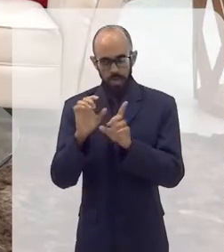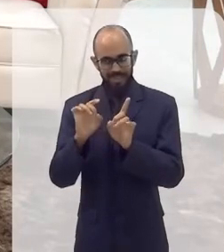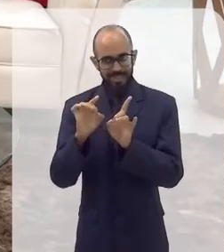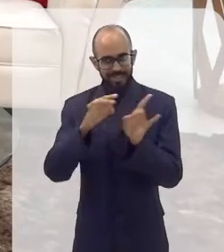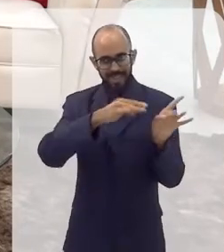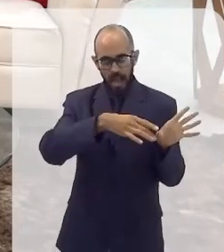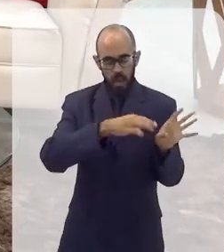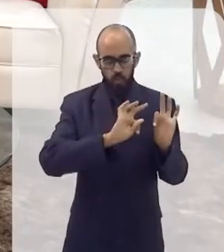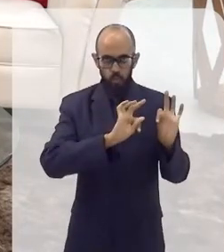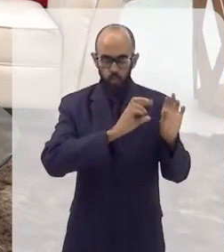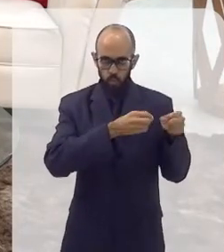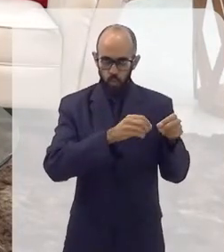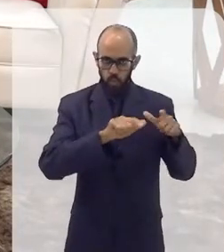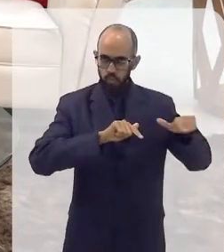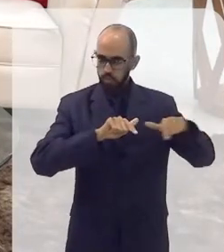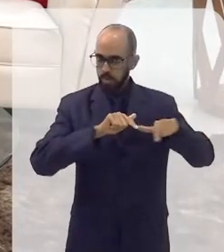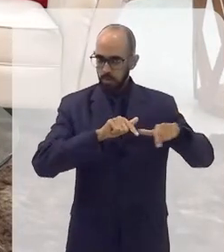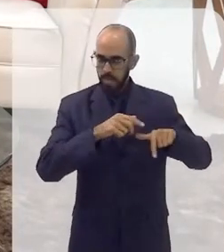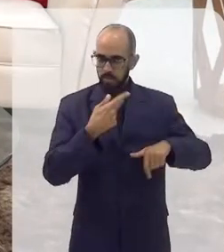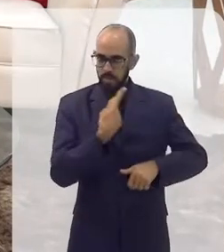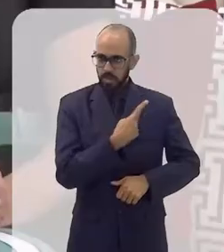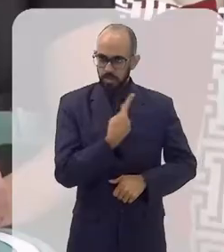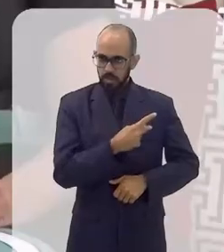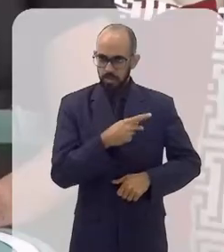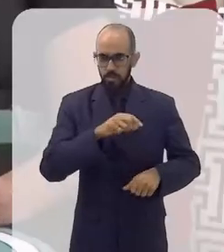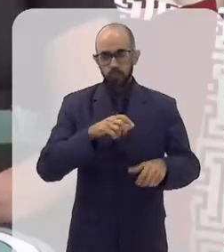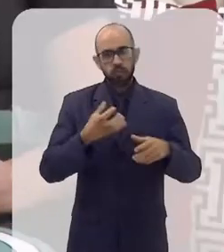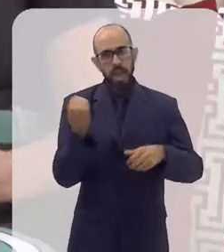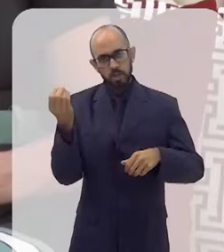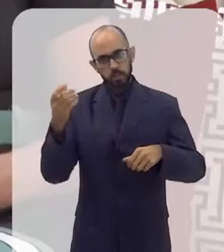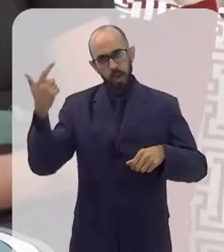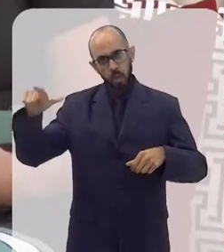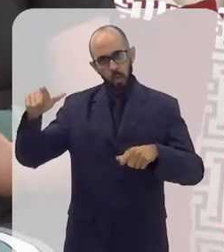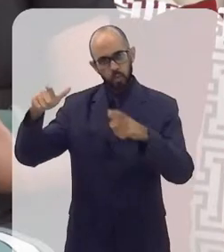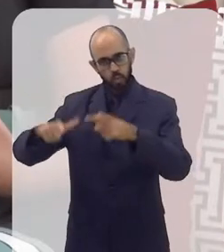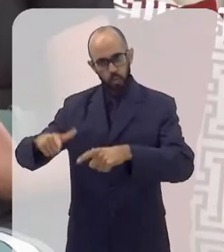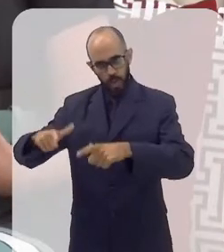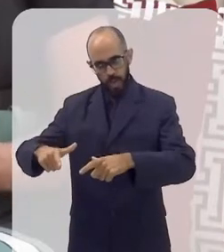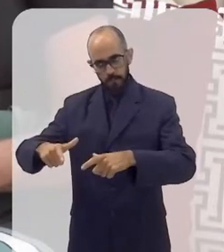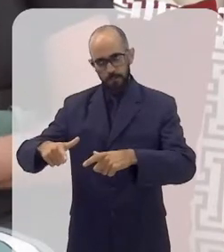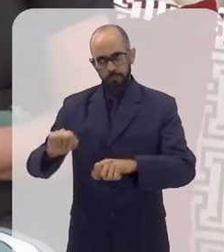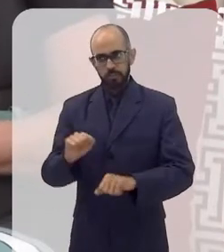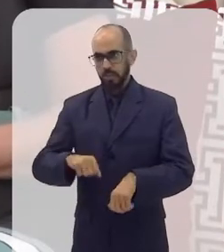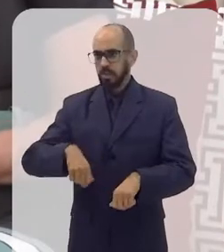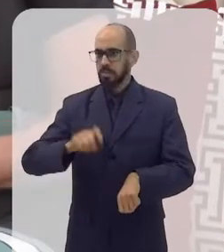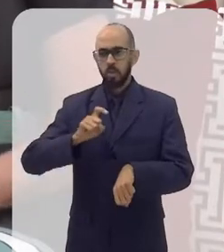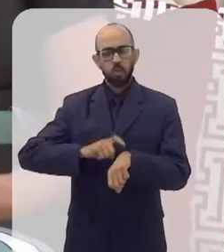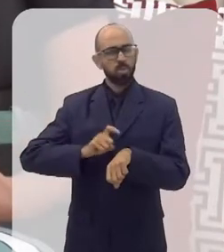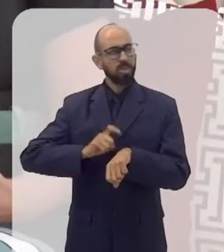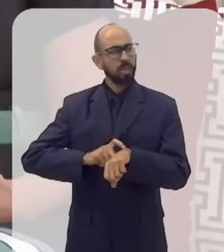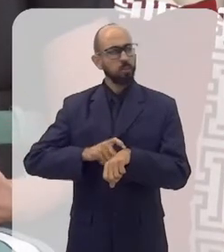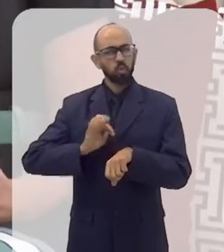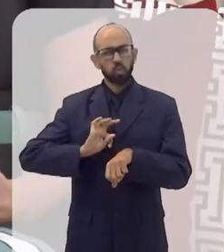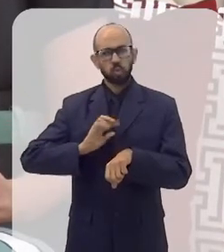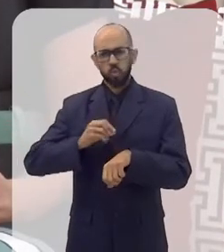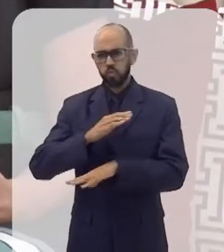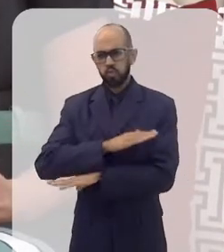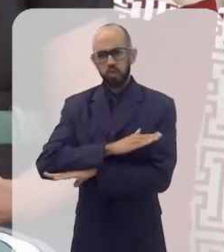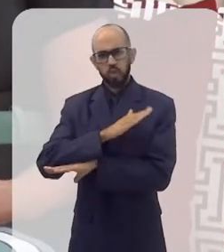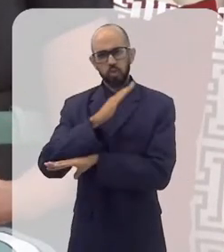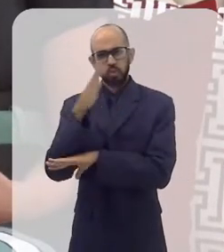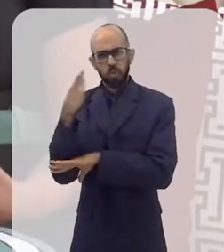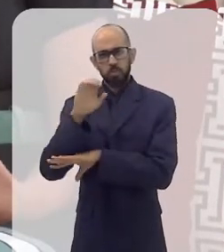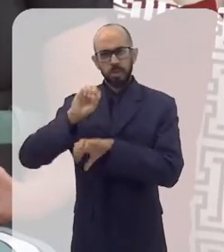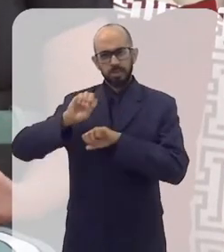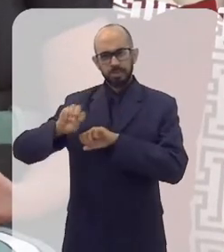seus afazeres, vão para outro lugar e eles estão com tempo totalmente disponível